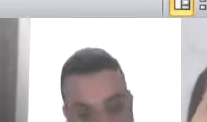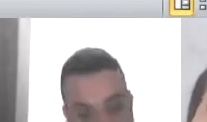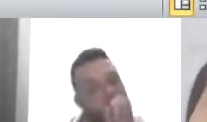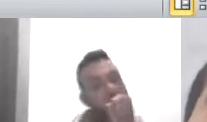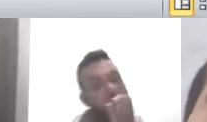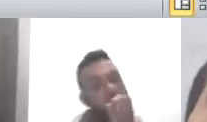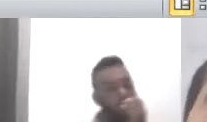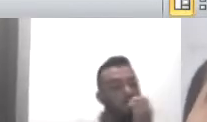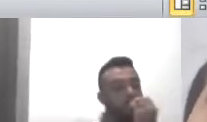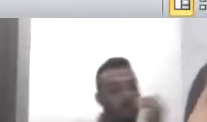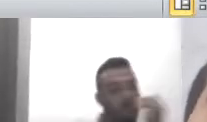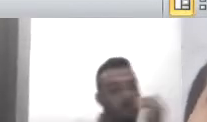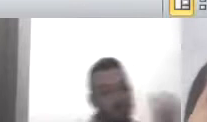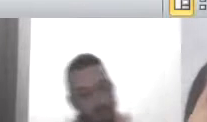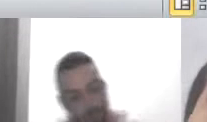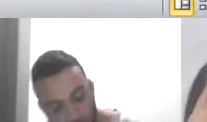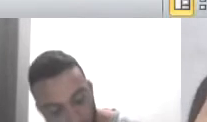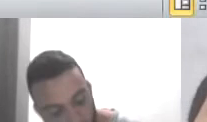Tá no slide, né?